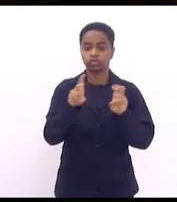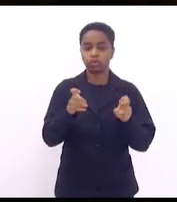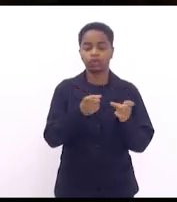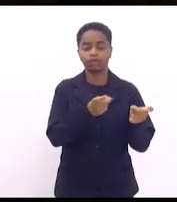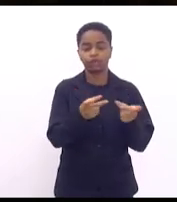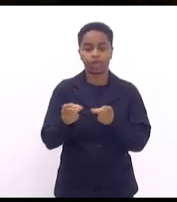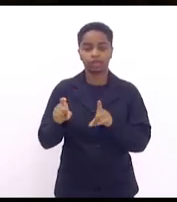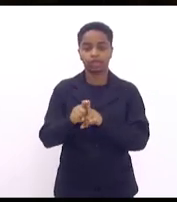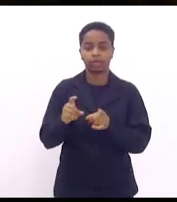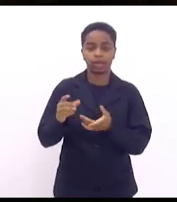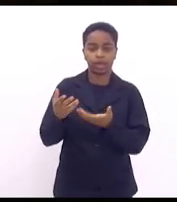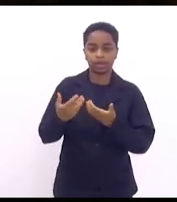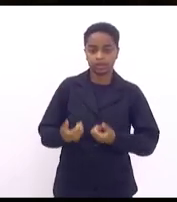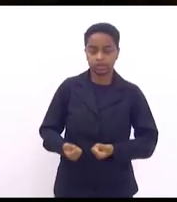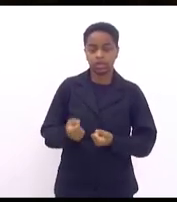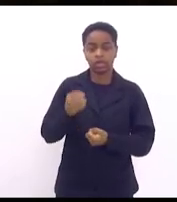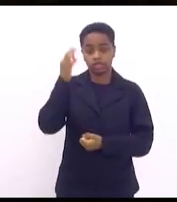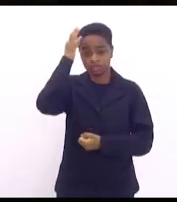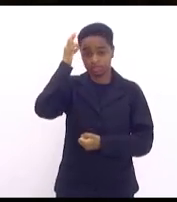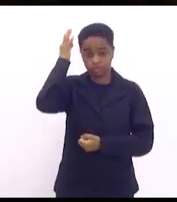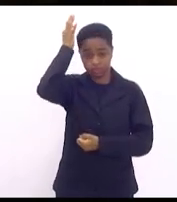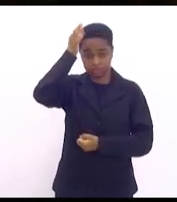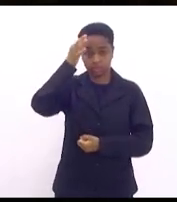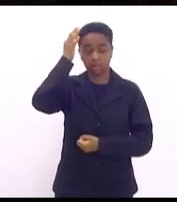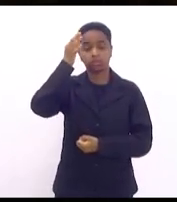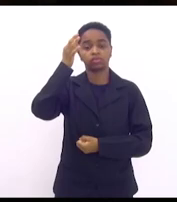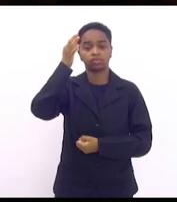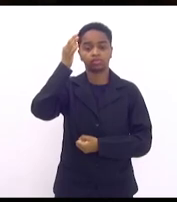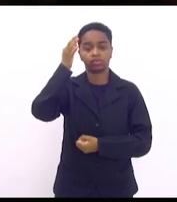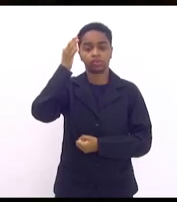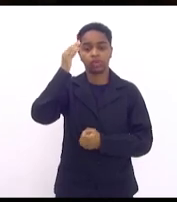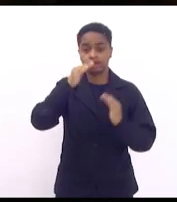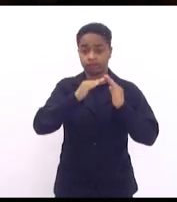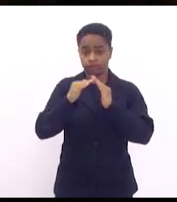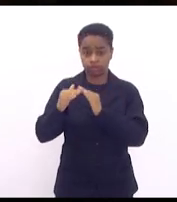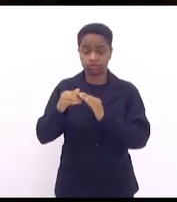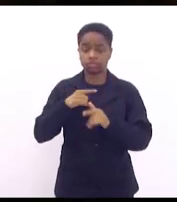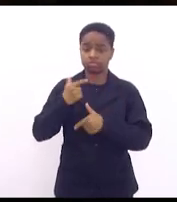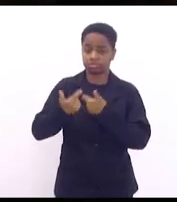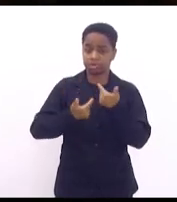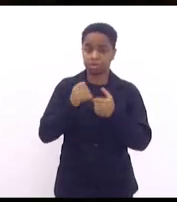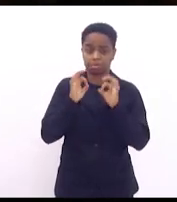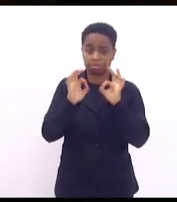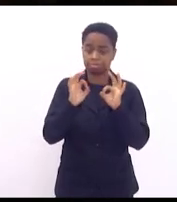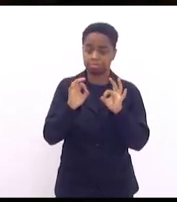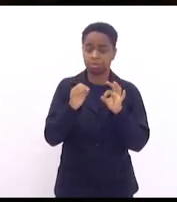exportação, Espírito Santo aqui, nosso vizinho, fez um trabalho direito,